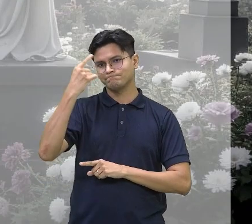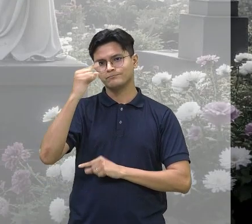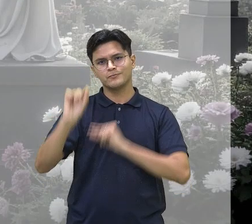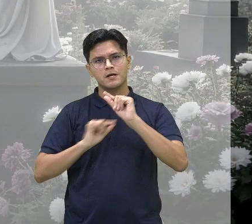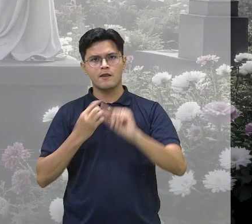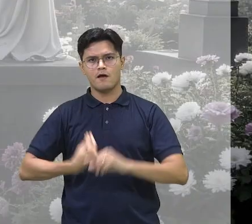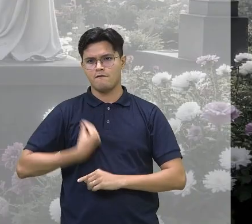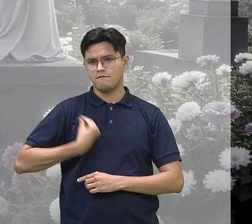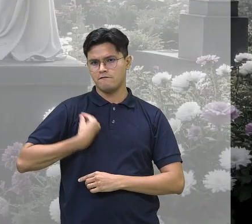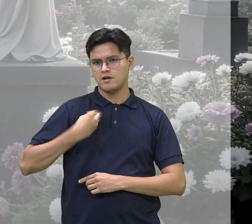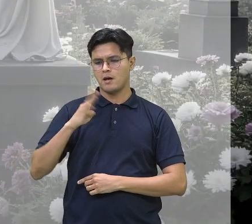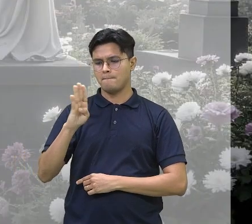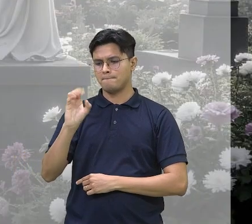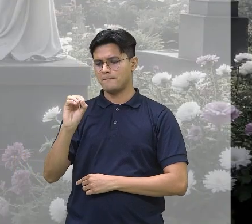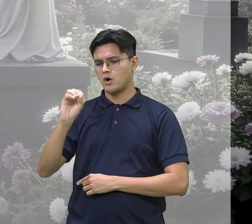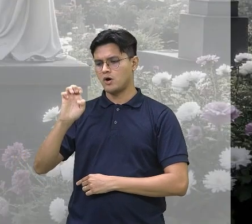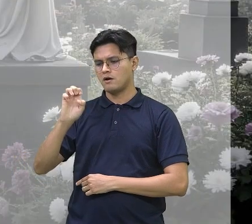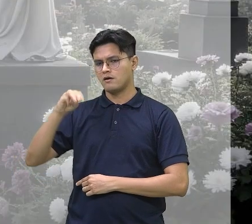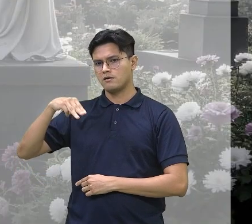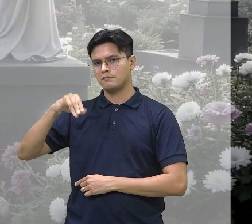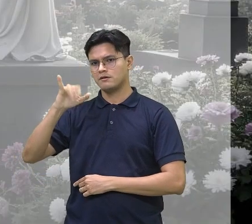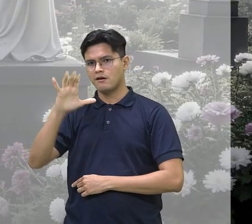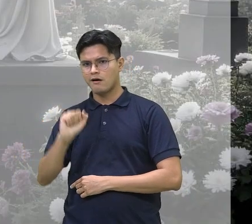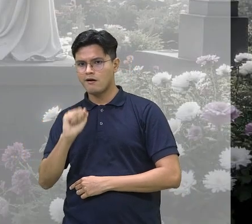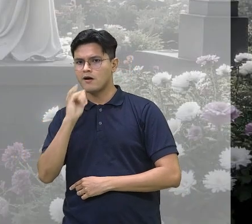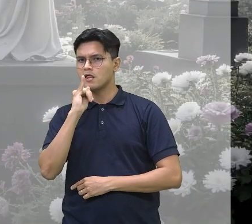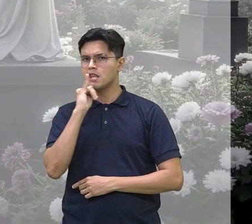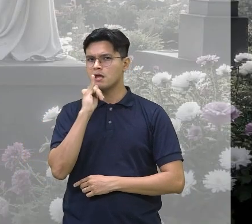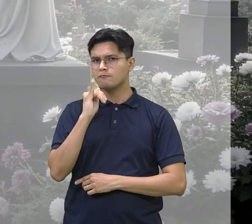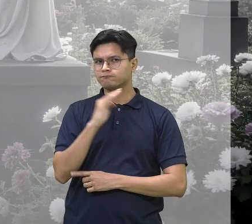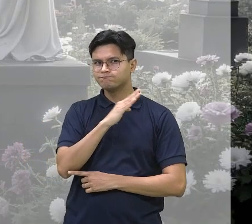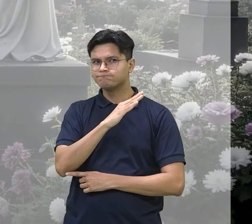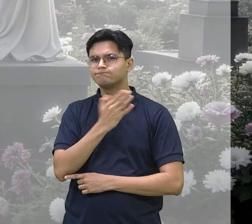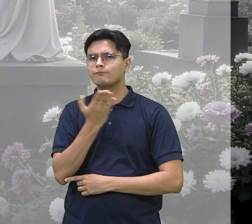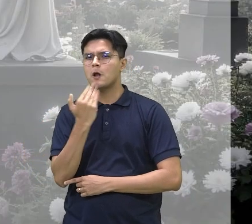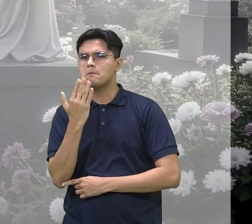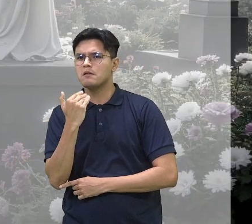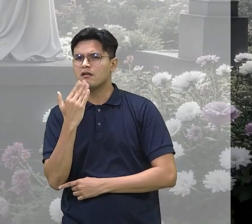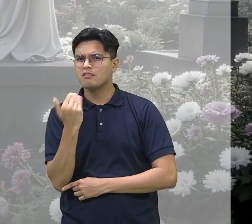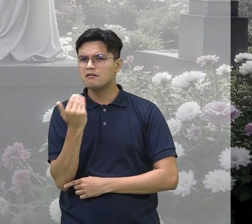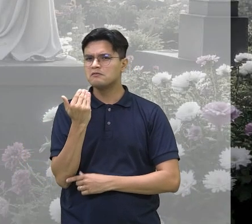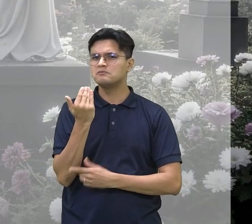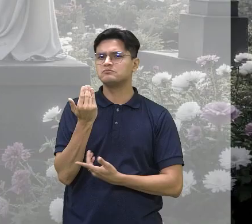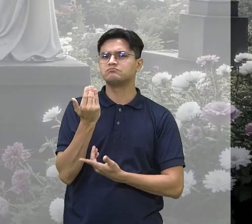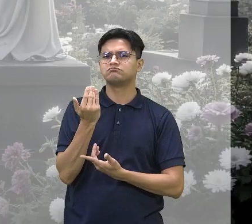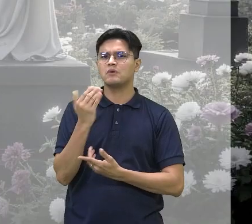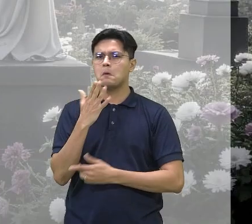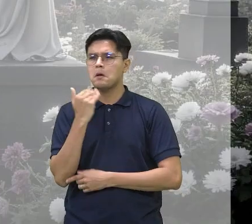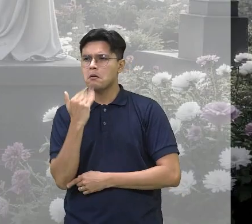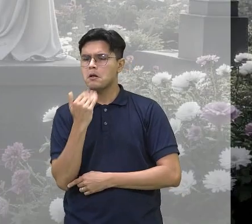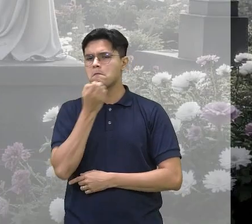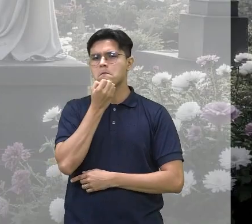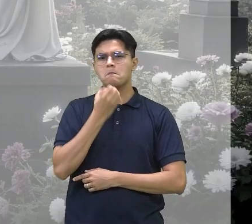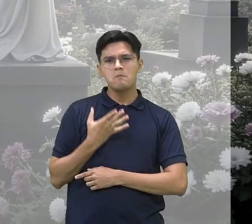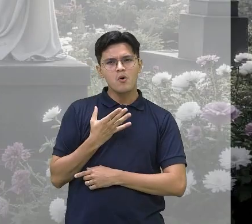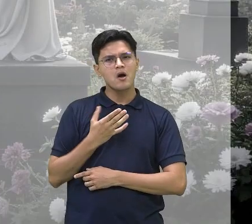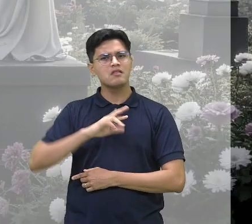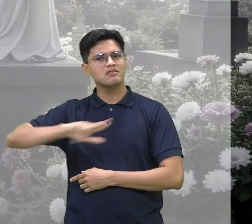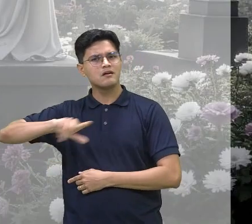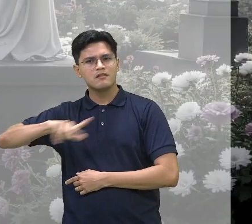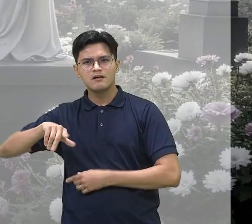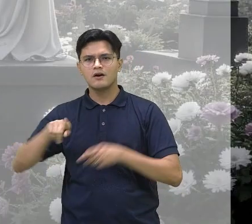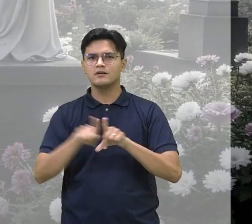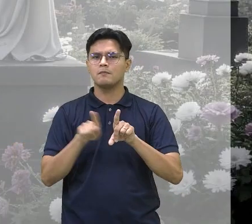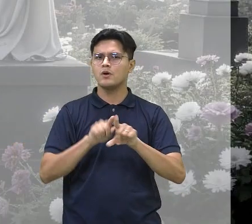bem, bebia muito, né? Então, lógico que o corpo vai ali, uma hora